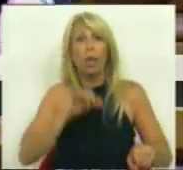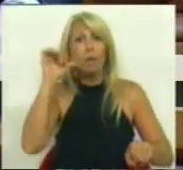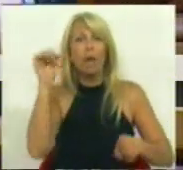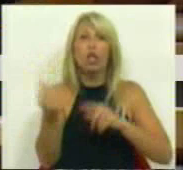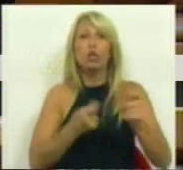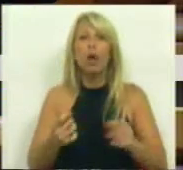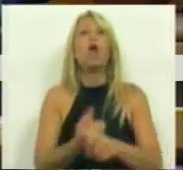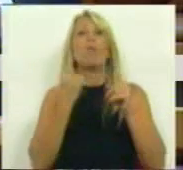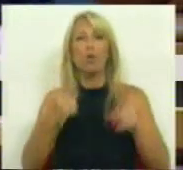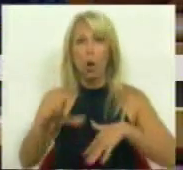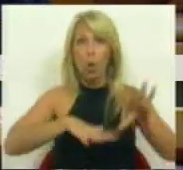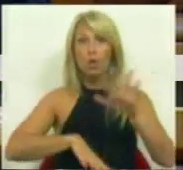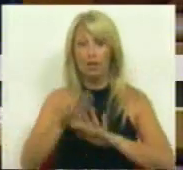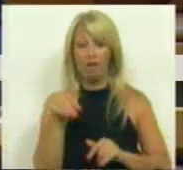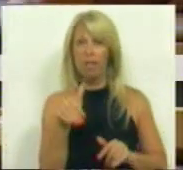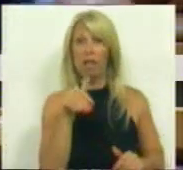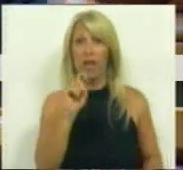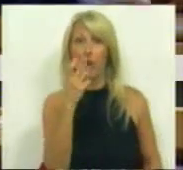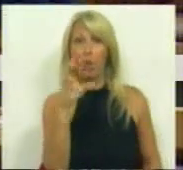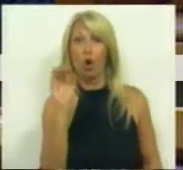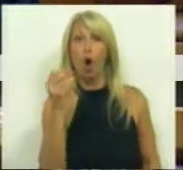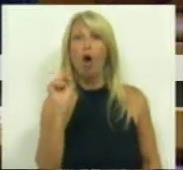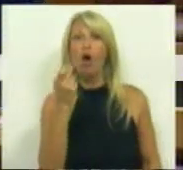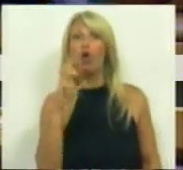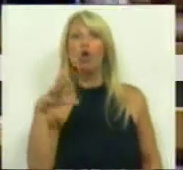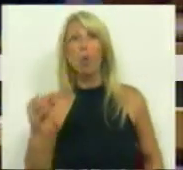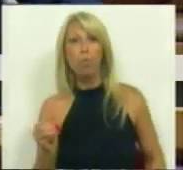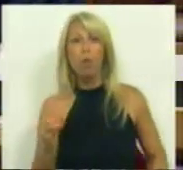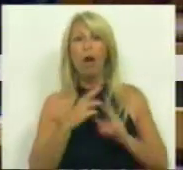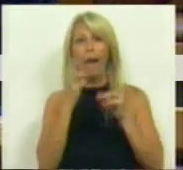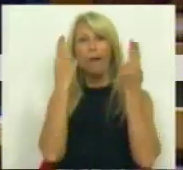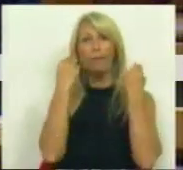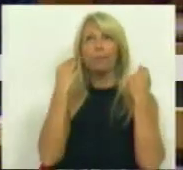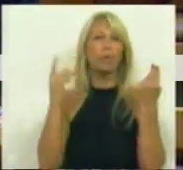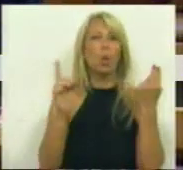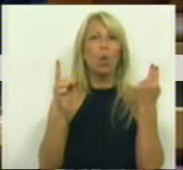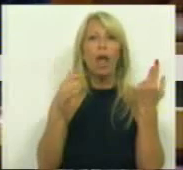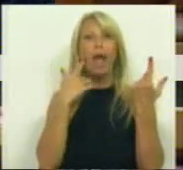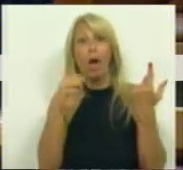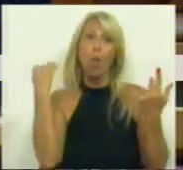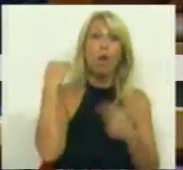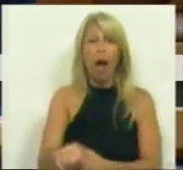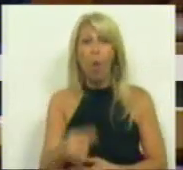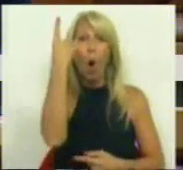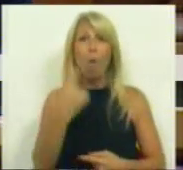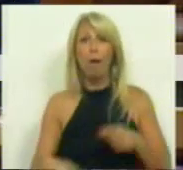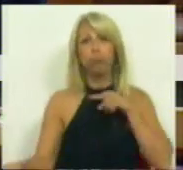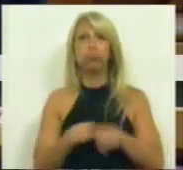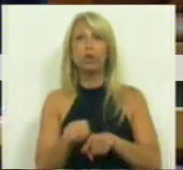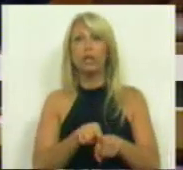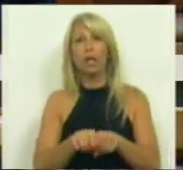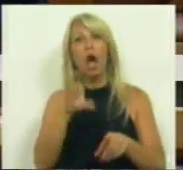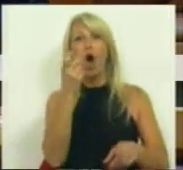no Eurogrupo daqui a poucos dias é a mão à vassalagem, é a mão a uma política e a uma ortodoxia que